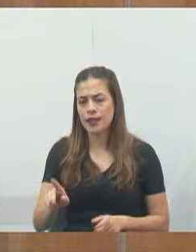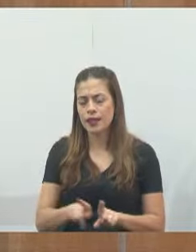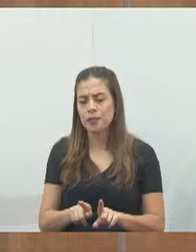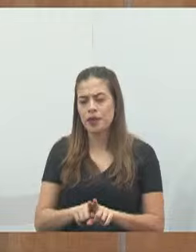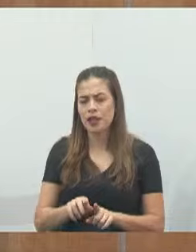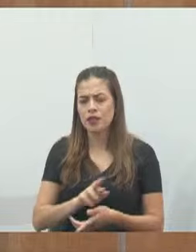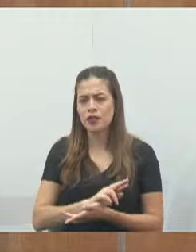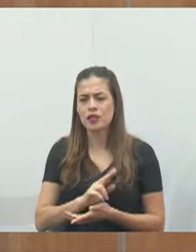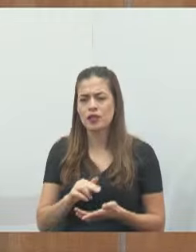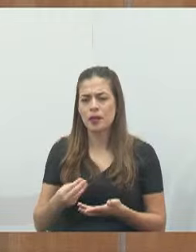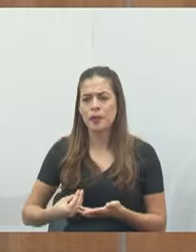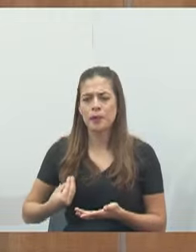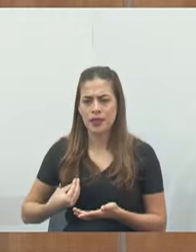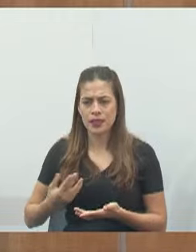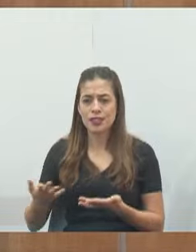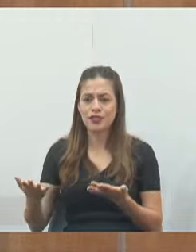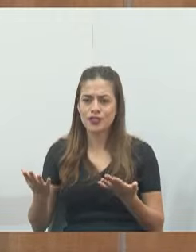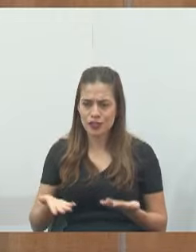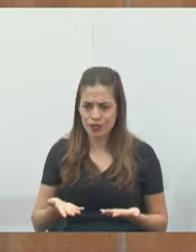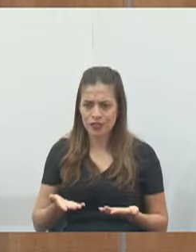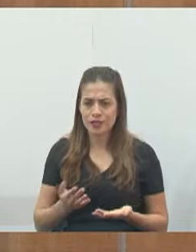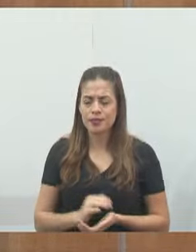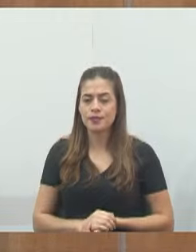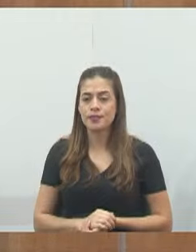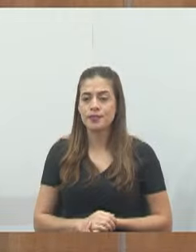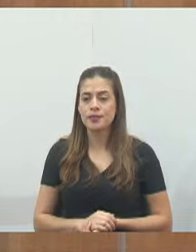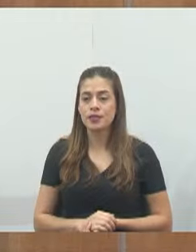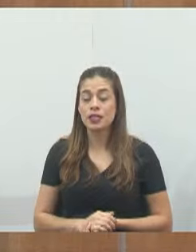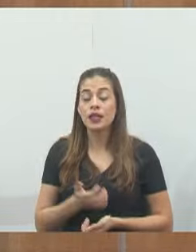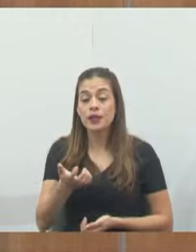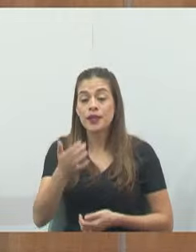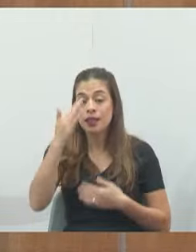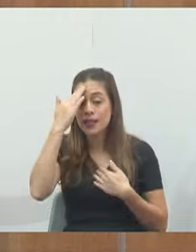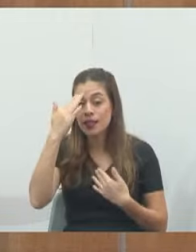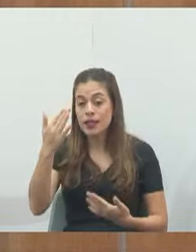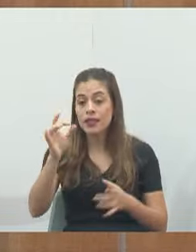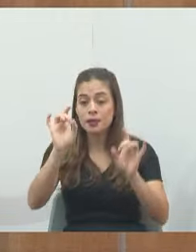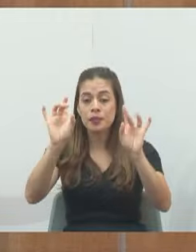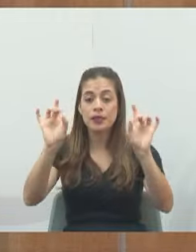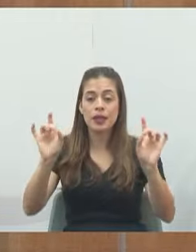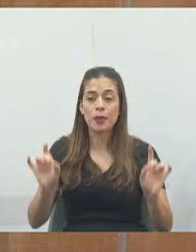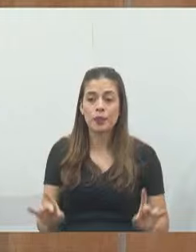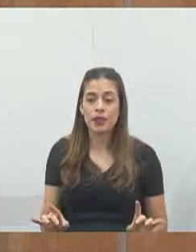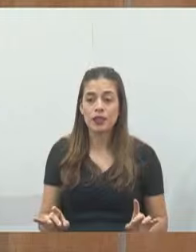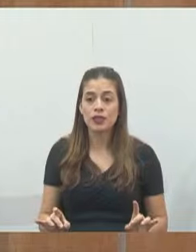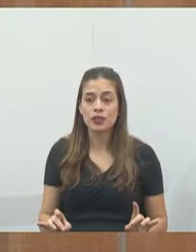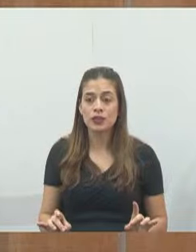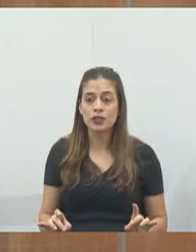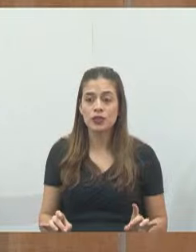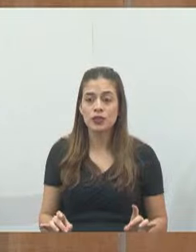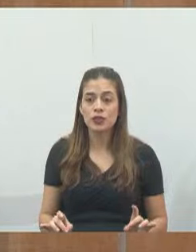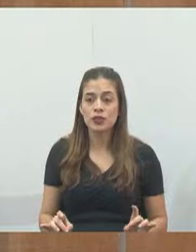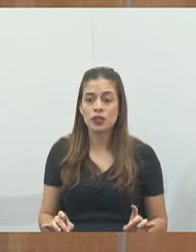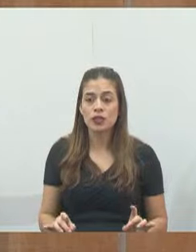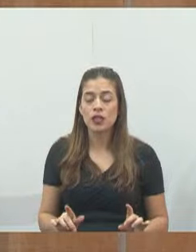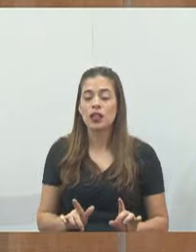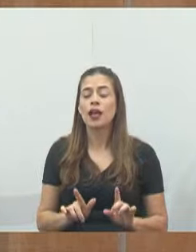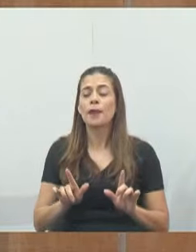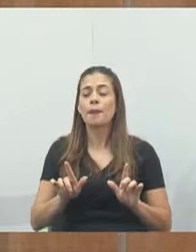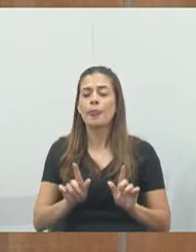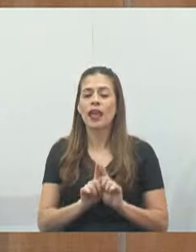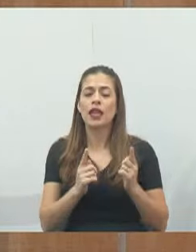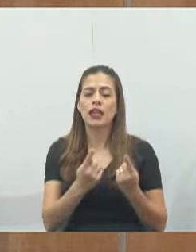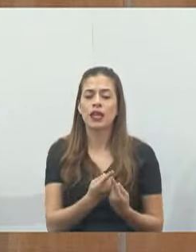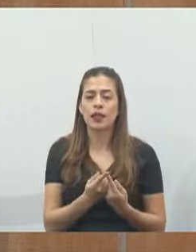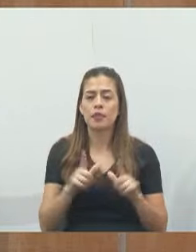alguns também presentes aqui que já receberam esse título. E eu quero agradecer em especial o pessoal da TV Câmara. Então,